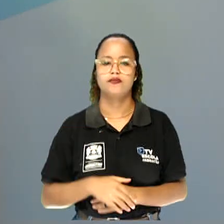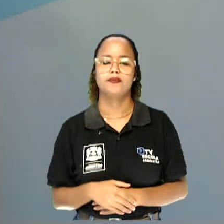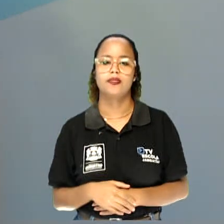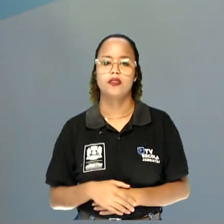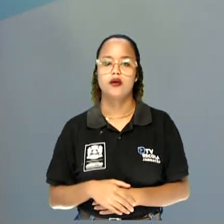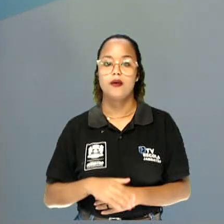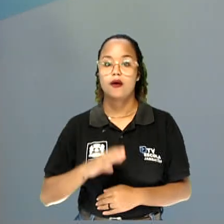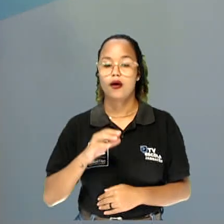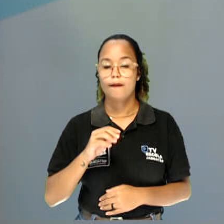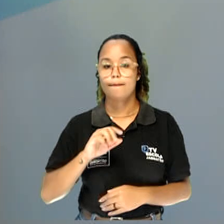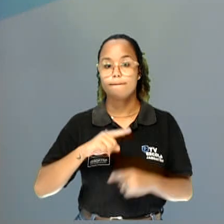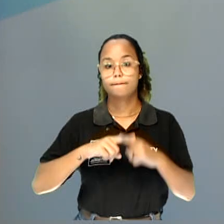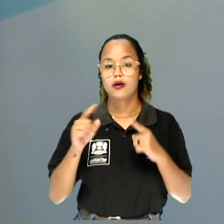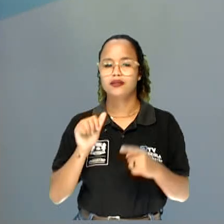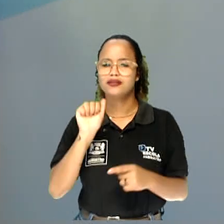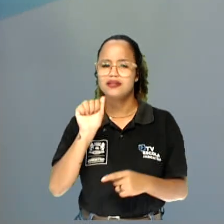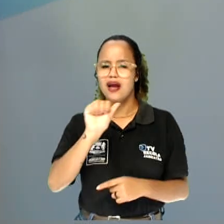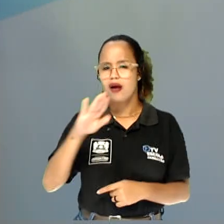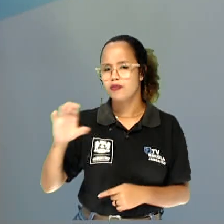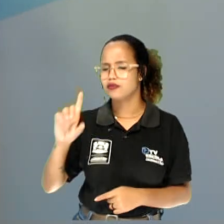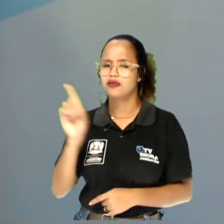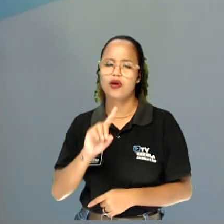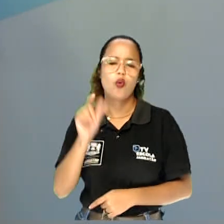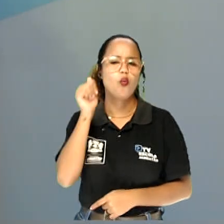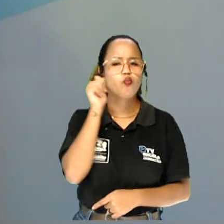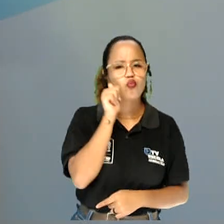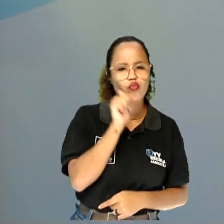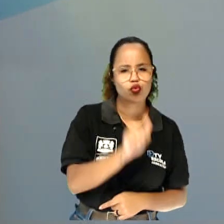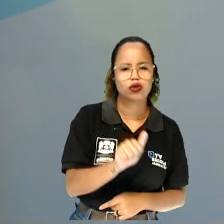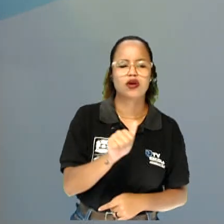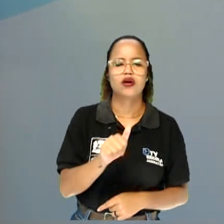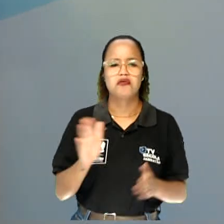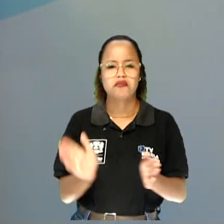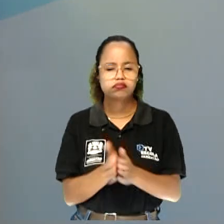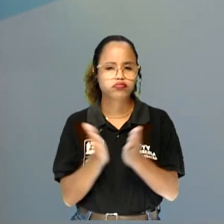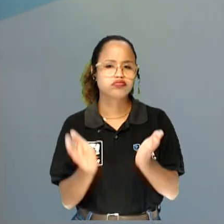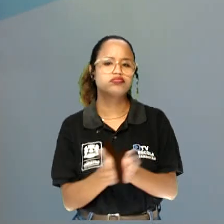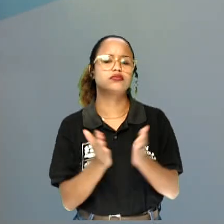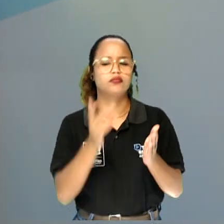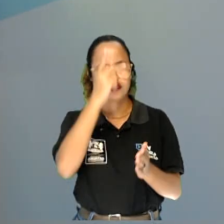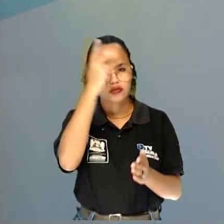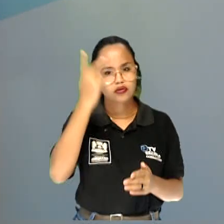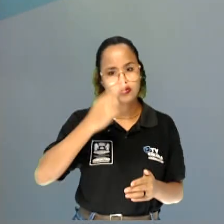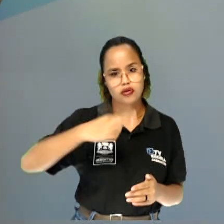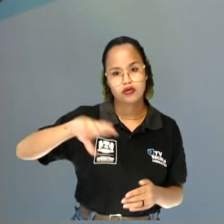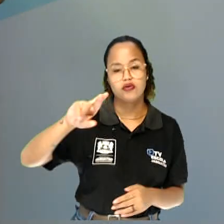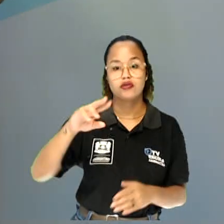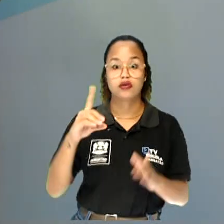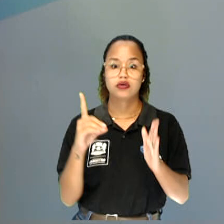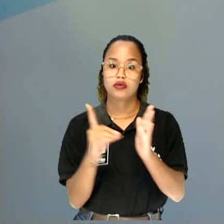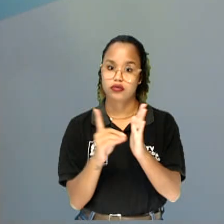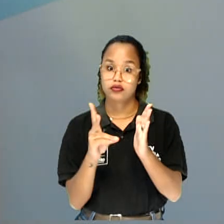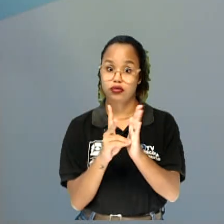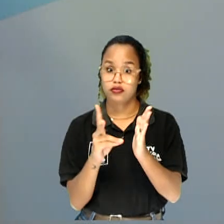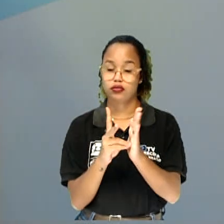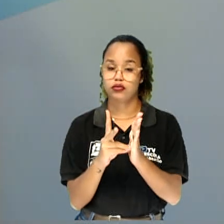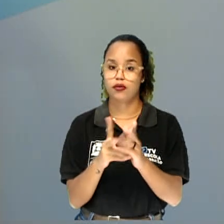exceto analfabetos, mendigos, mulheres, soldados e membros de ordens religiosas e indígenas.